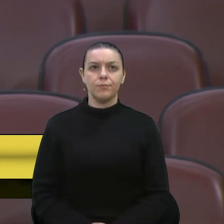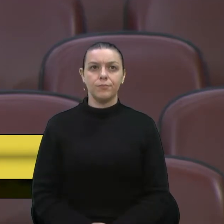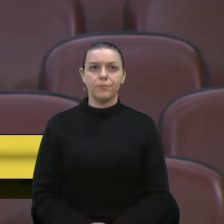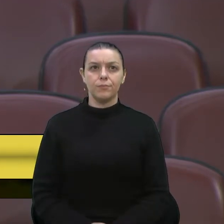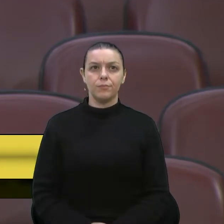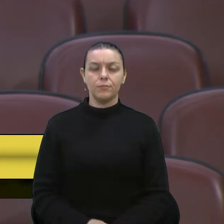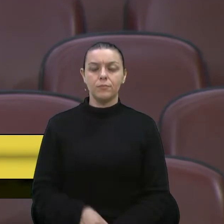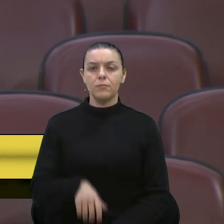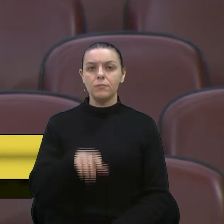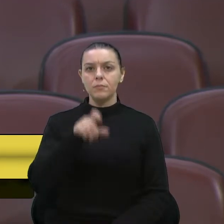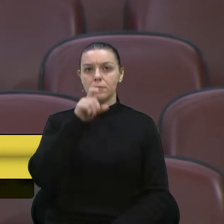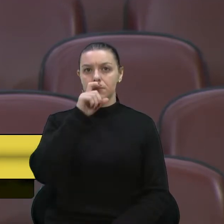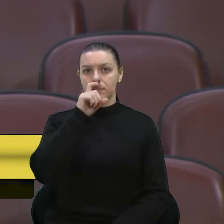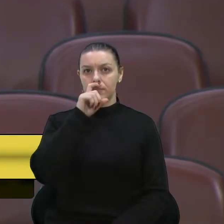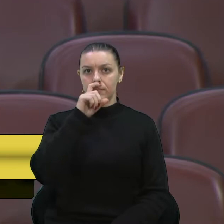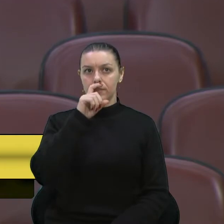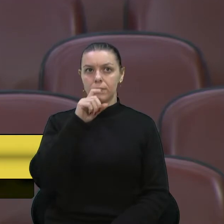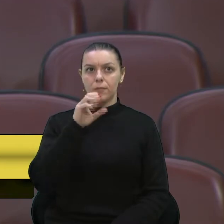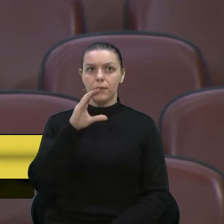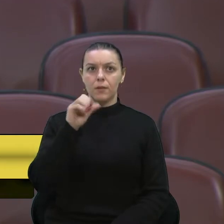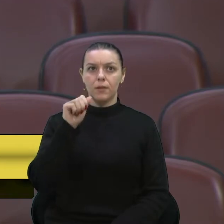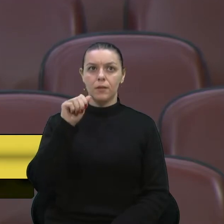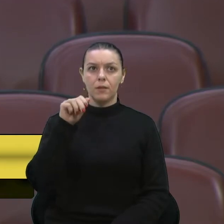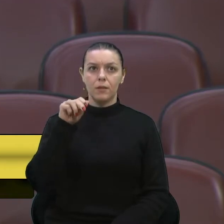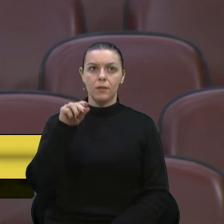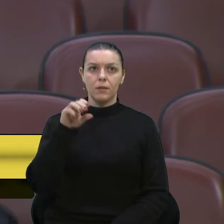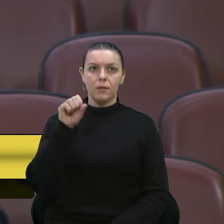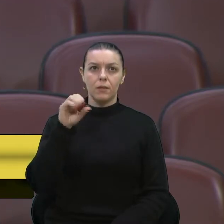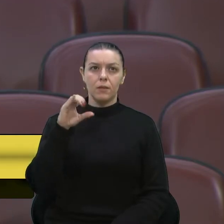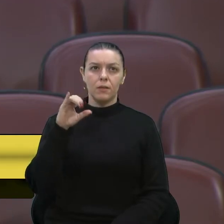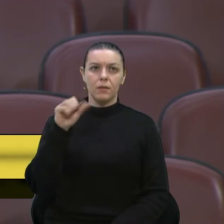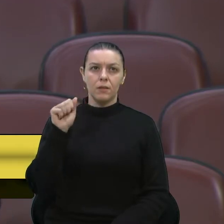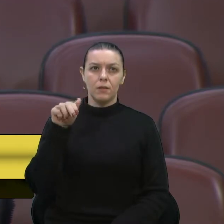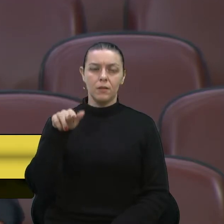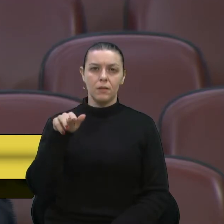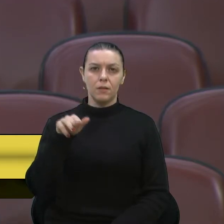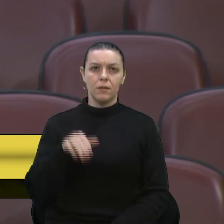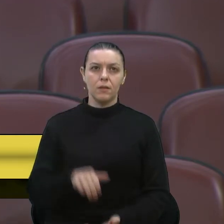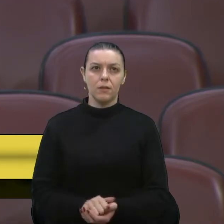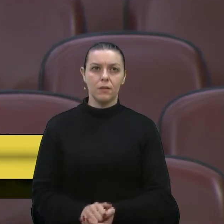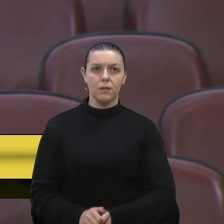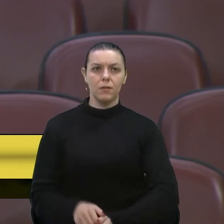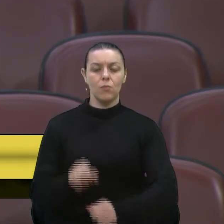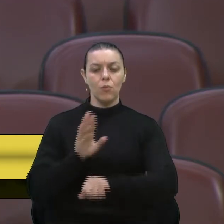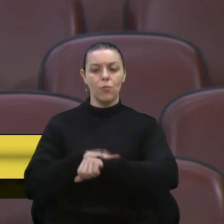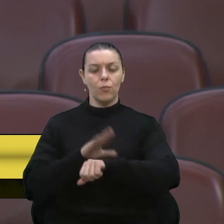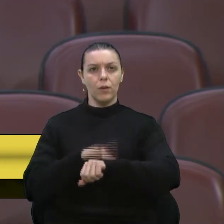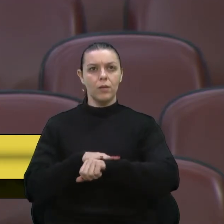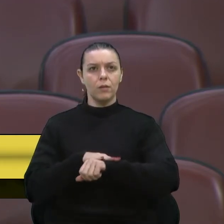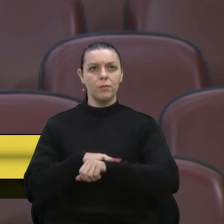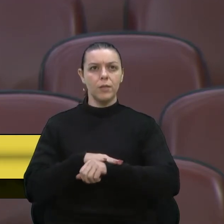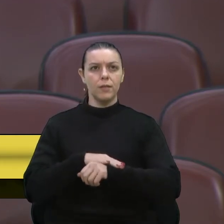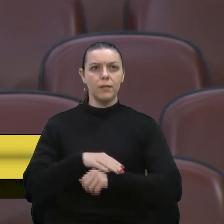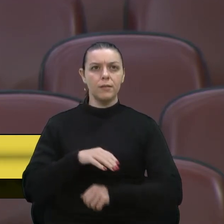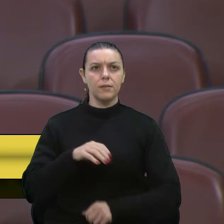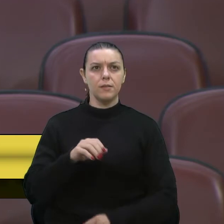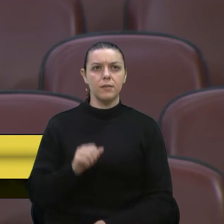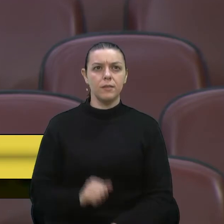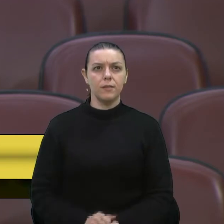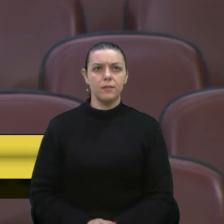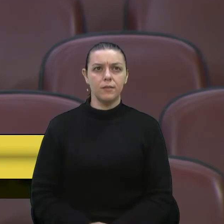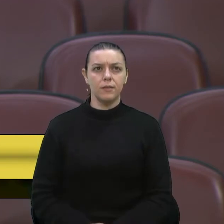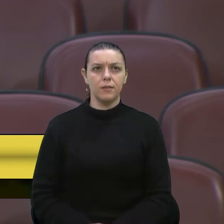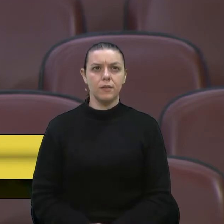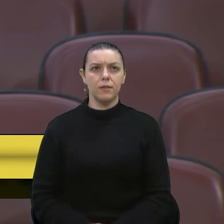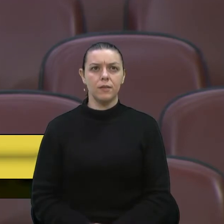chama, né, o Cancian. Eu pude conviver muitos momentos com o Cancian e muitas conversas,